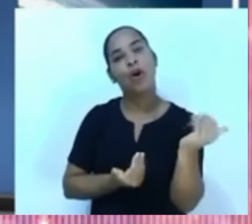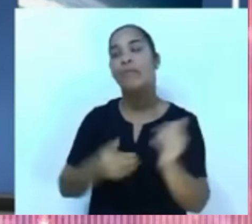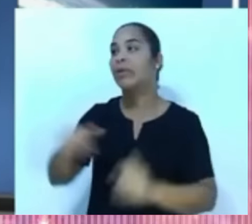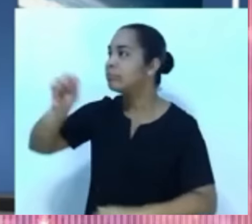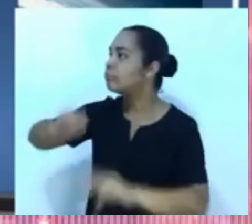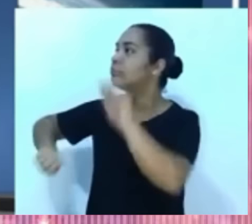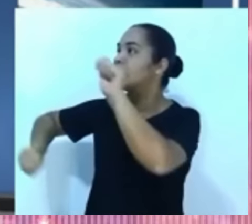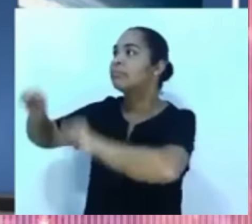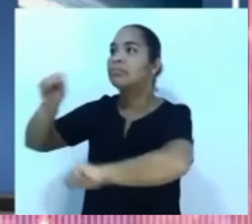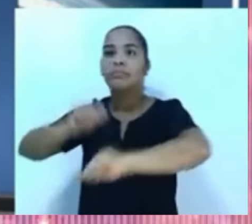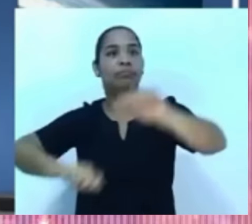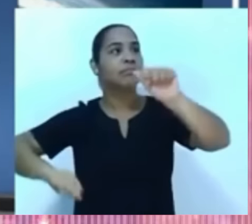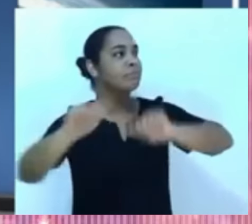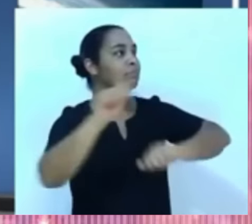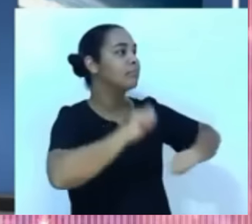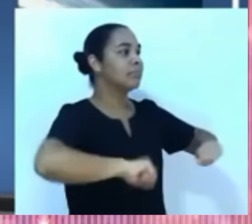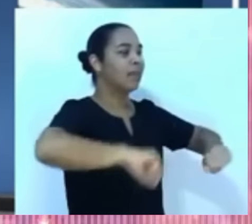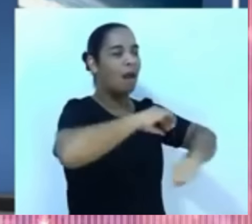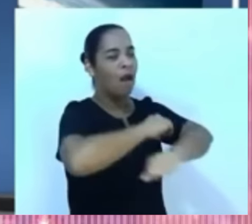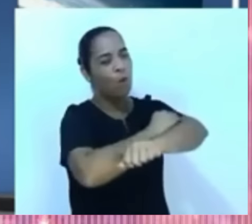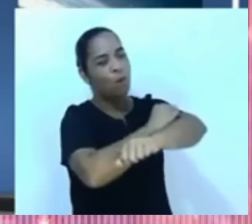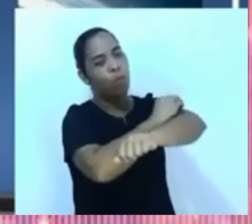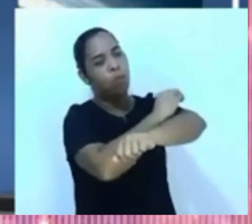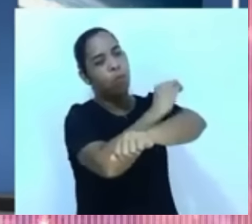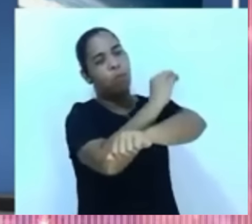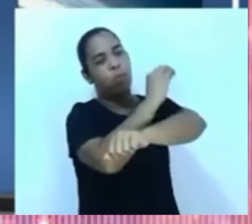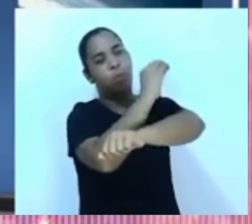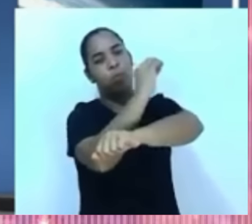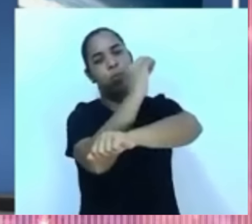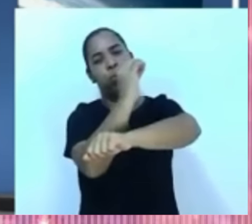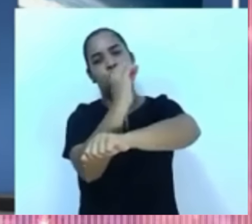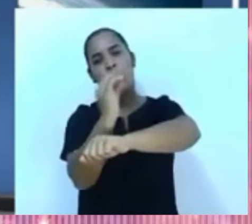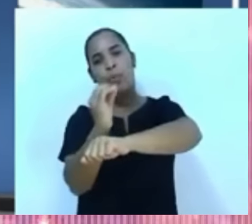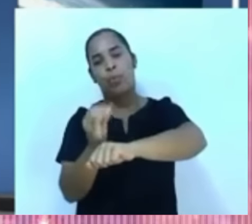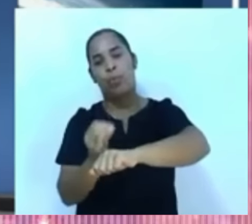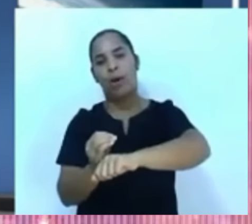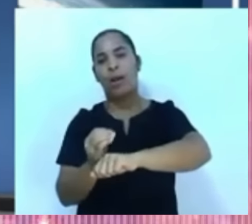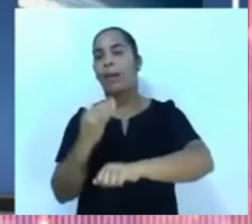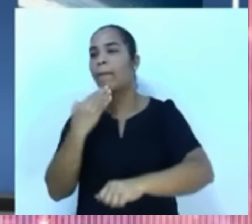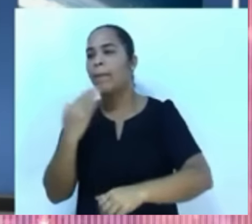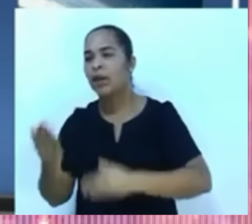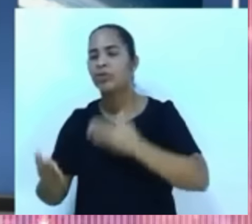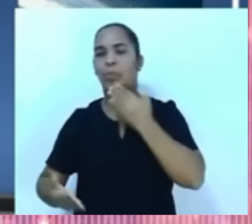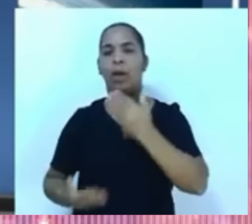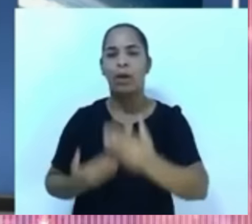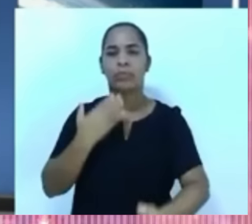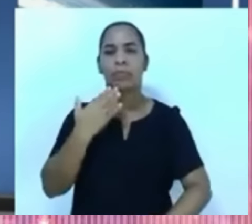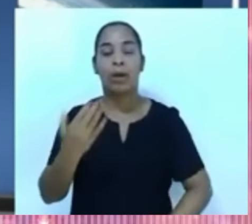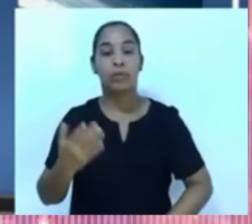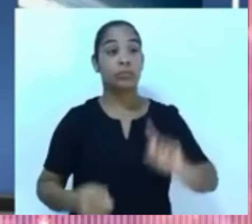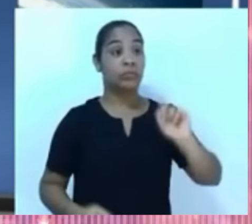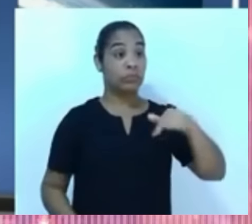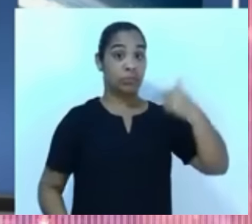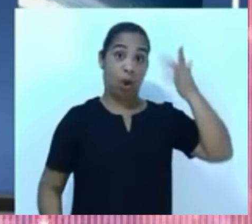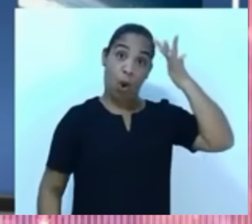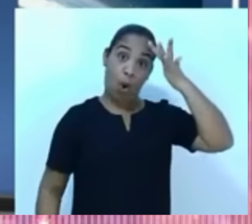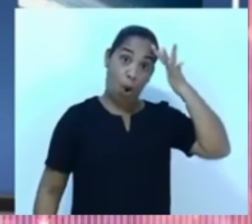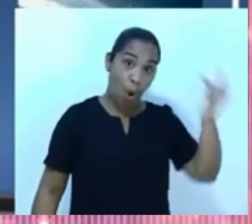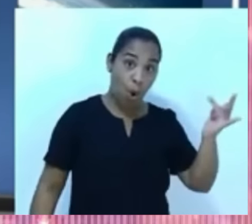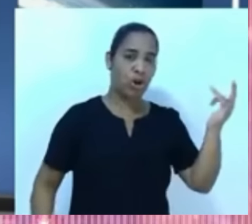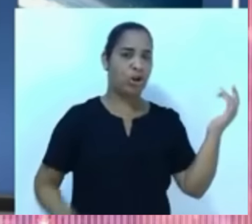tarde à noite pedindo ao Jovem coisas no dia seguinte os jovens estavam um pouco cansado não